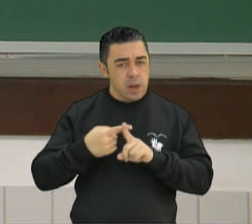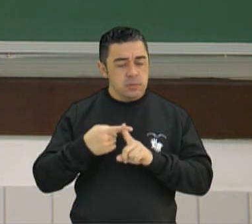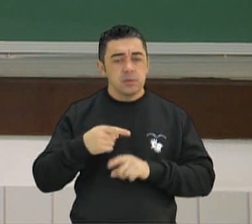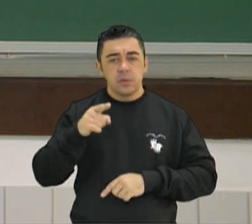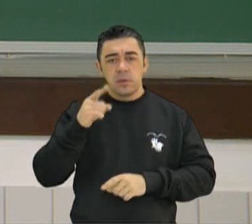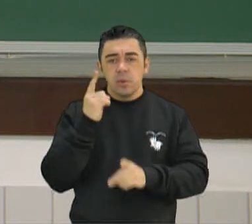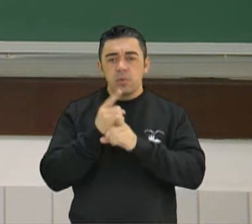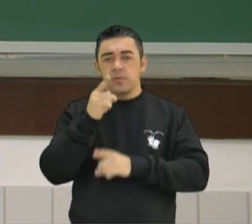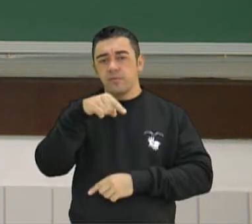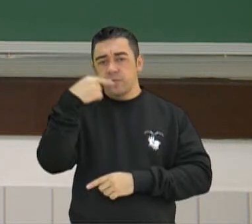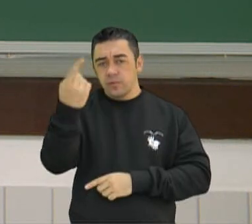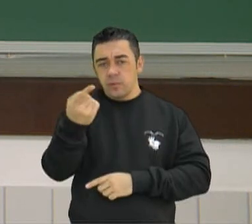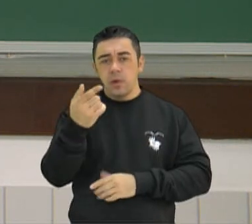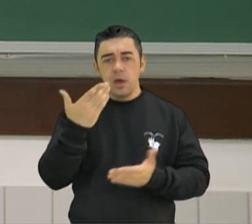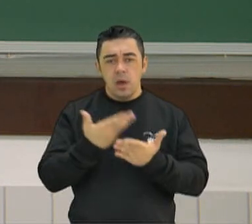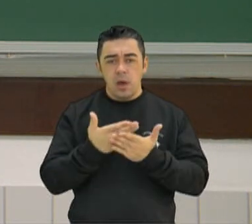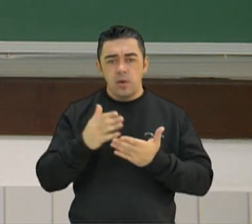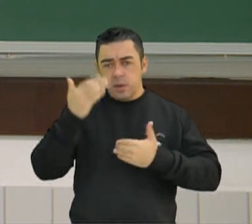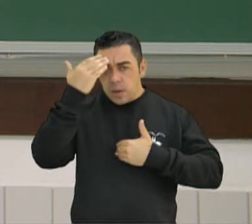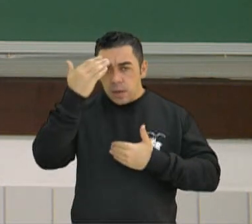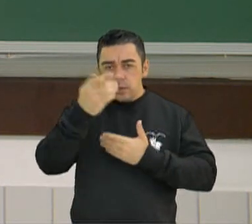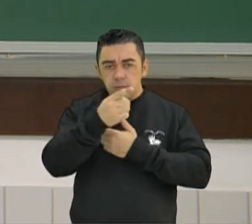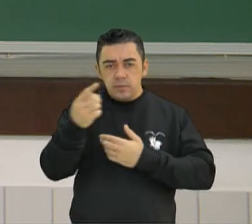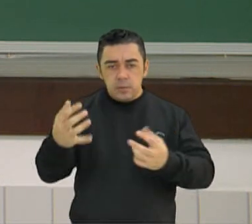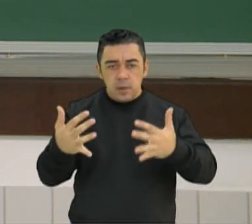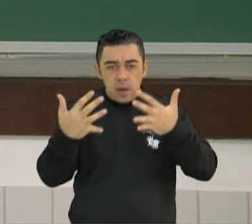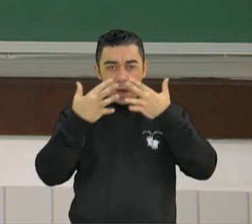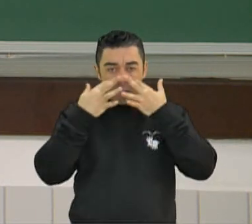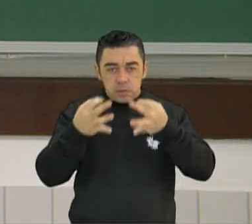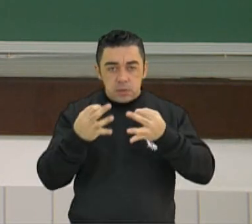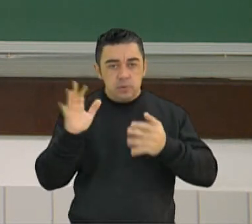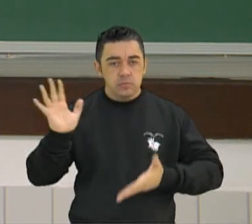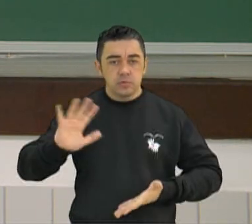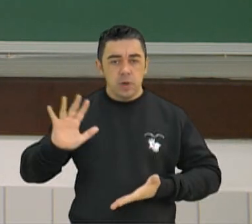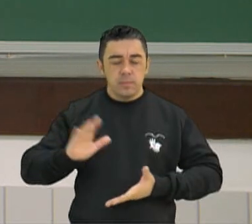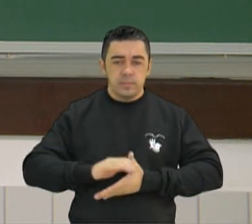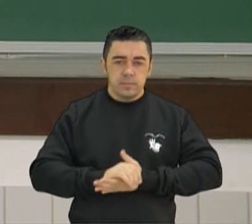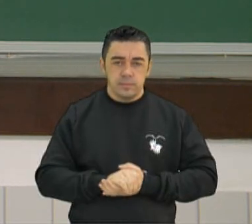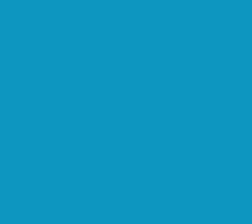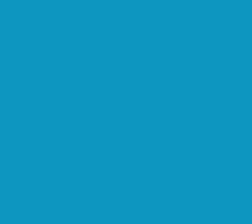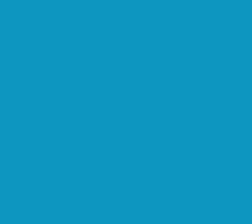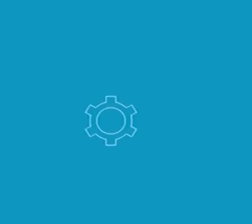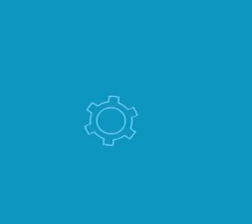encontramos numa próxima aula. Agradeço a sua atenção e até a próxima. Tchau, tchau.